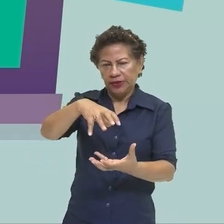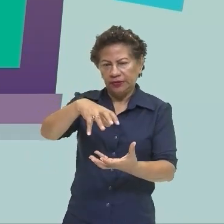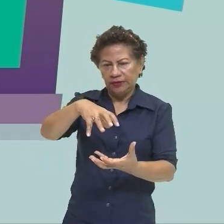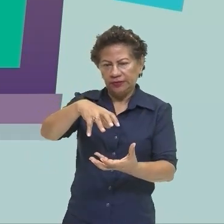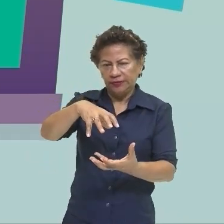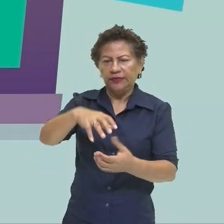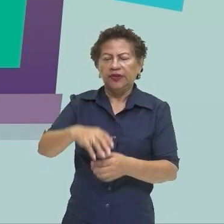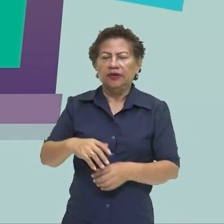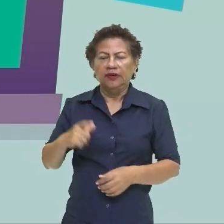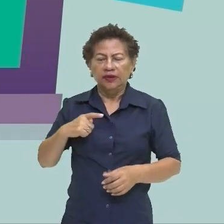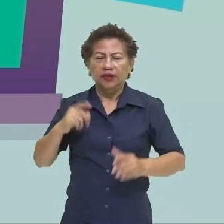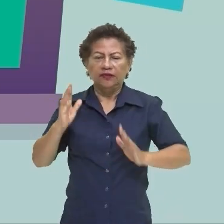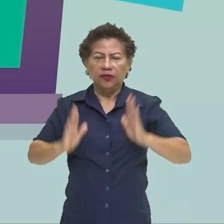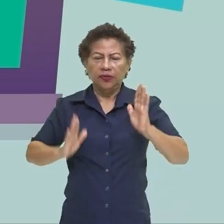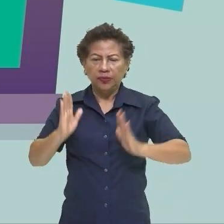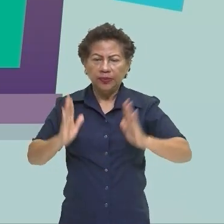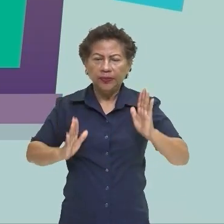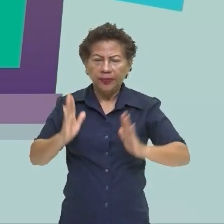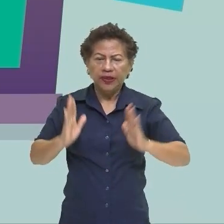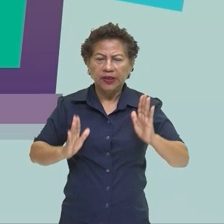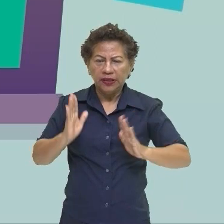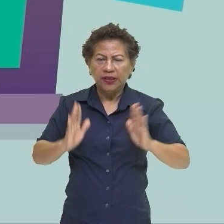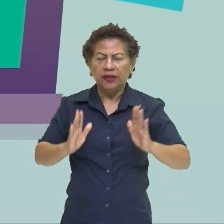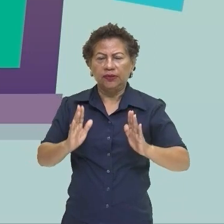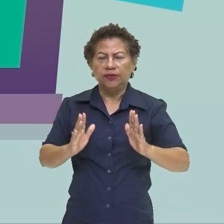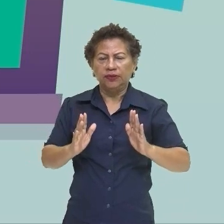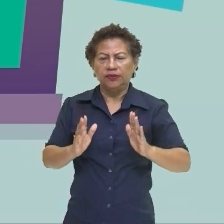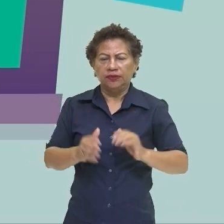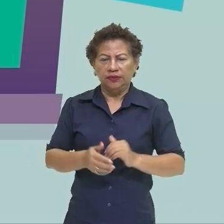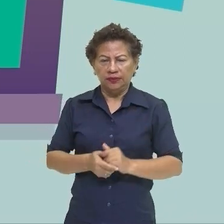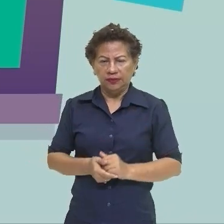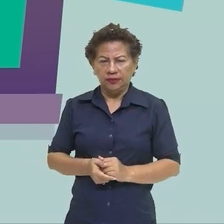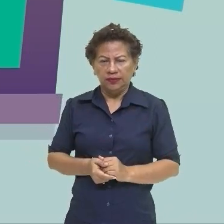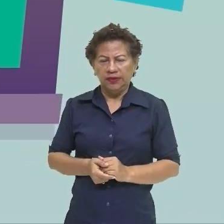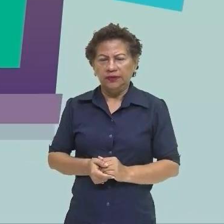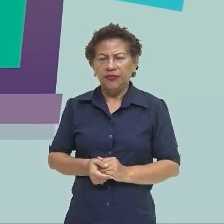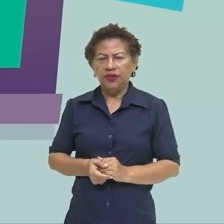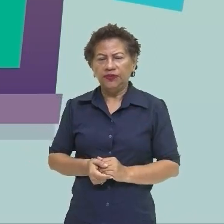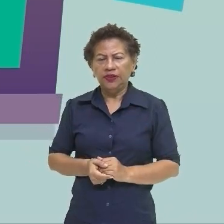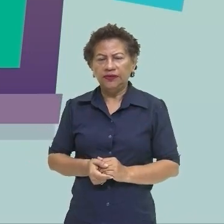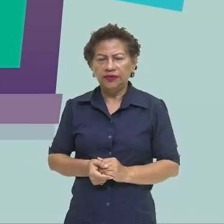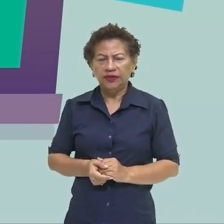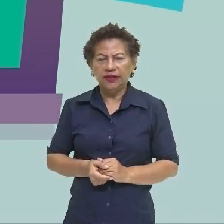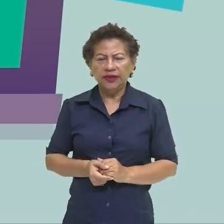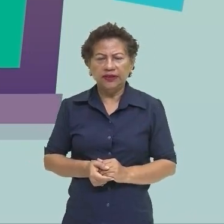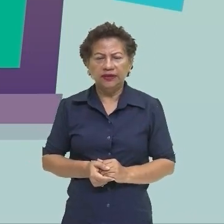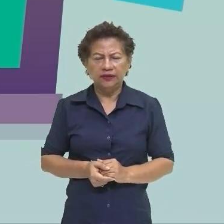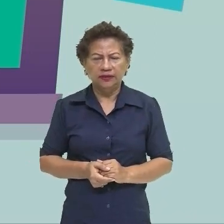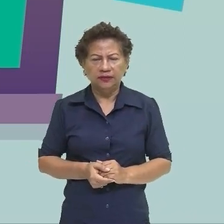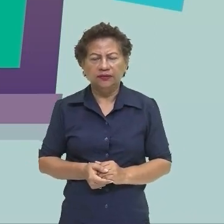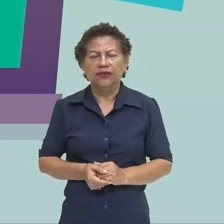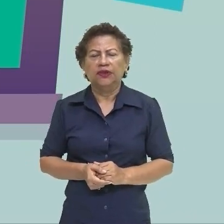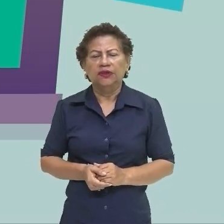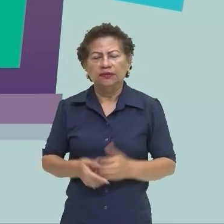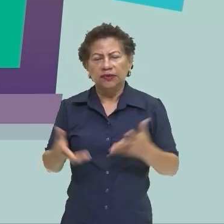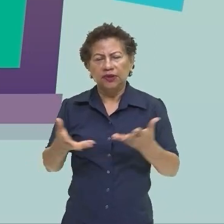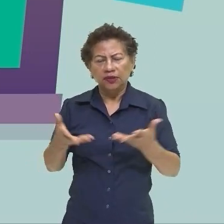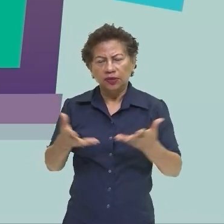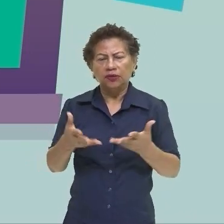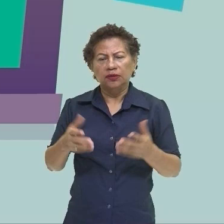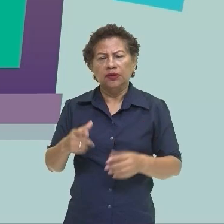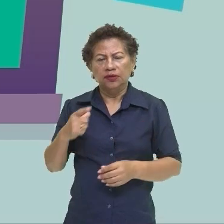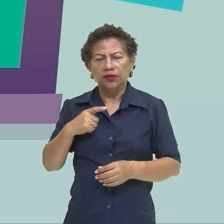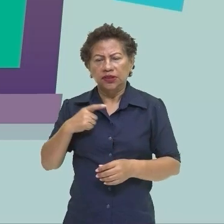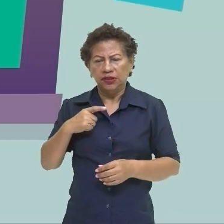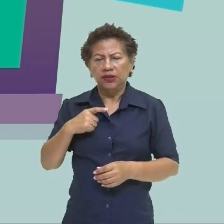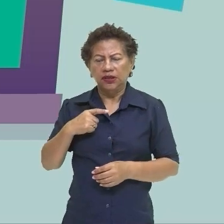atual período informacional, o capitalismo integrou países e regiões do planeta num único sistema, formando o chamado